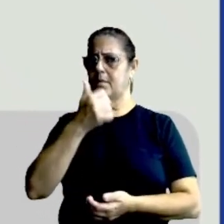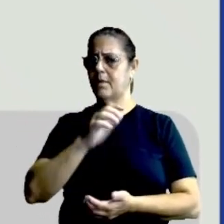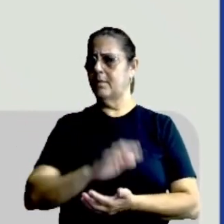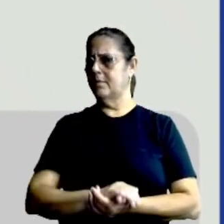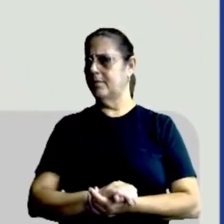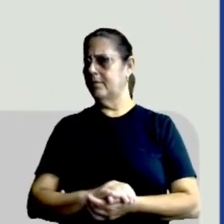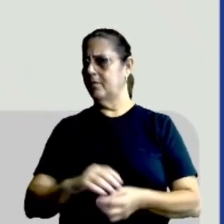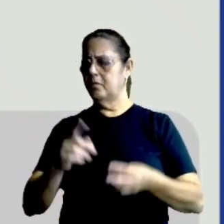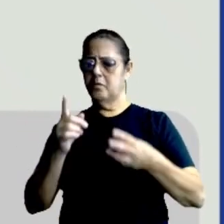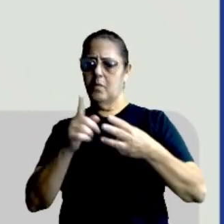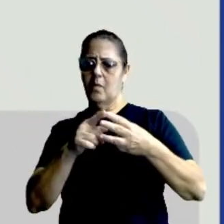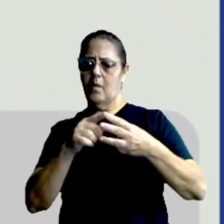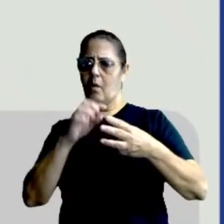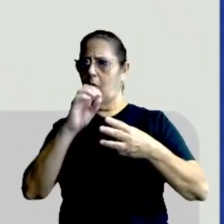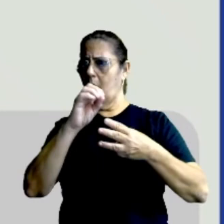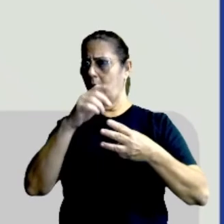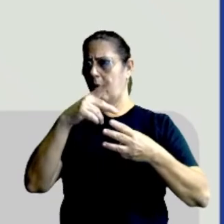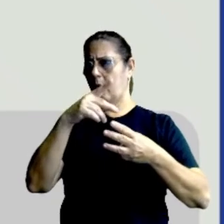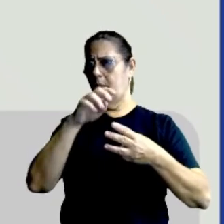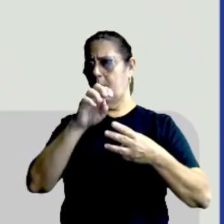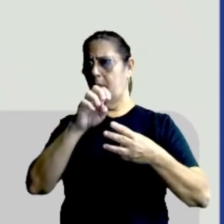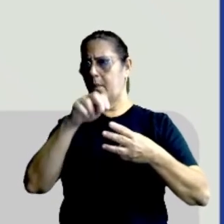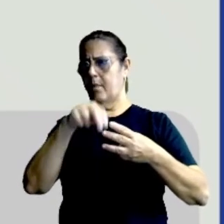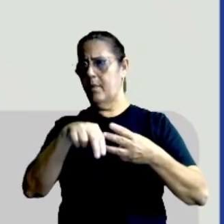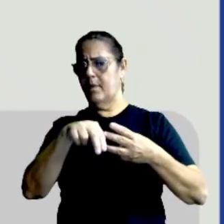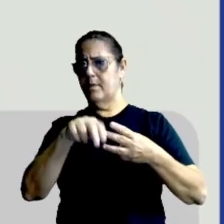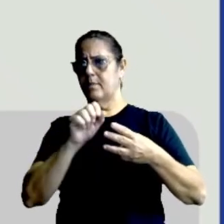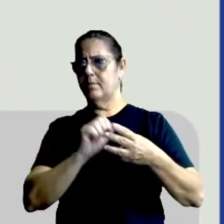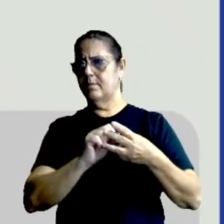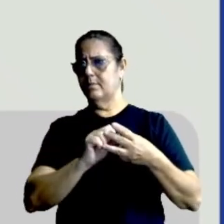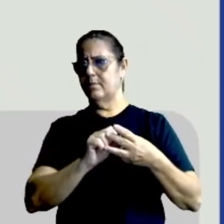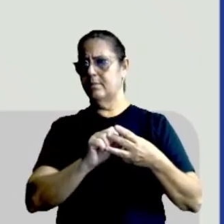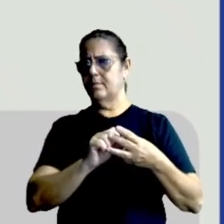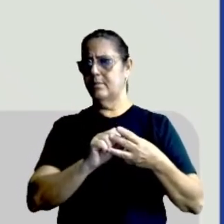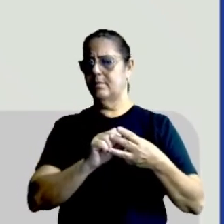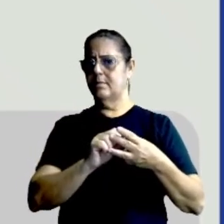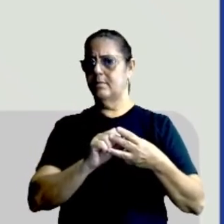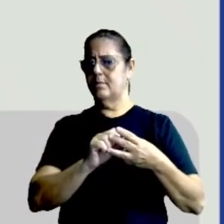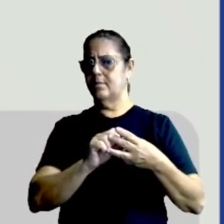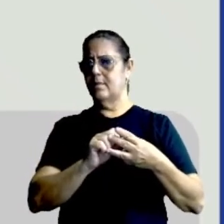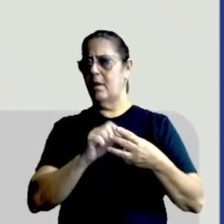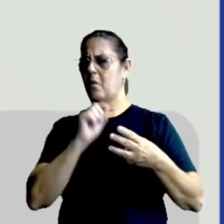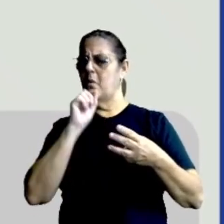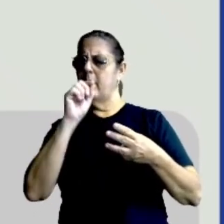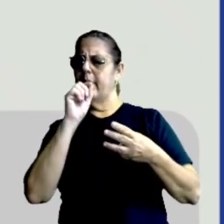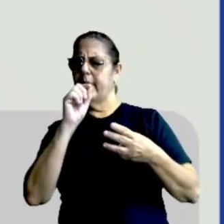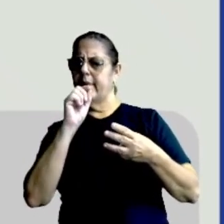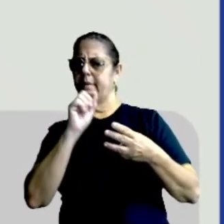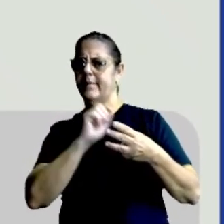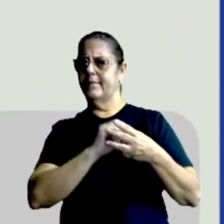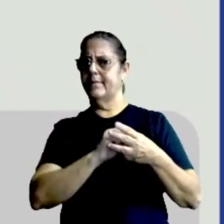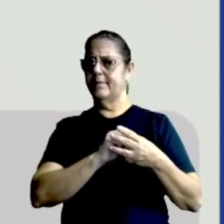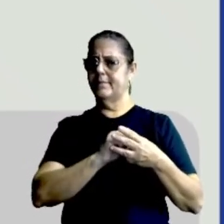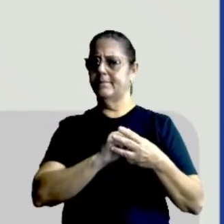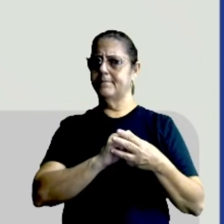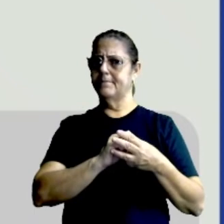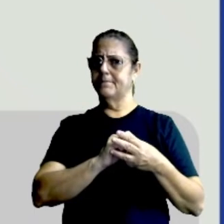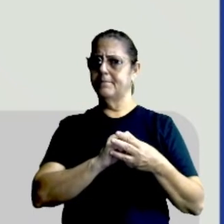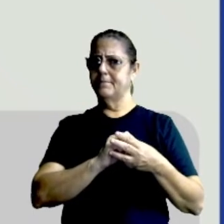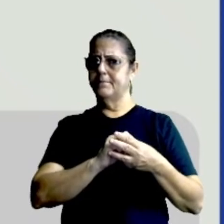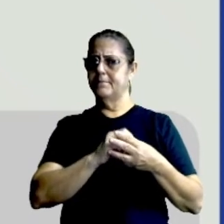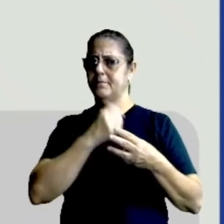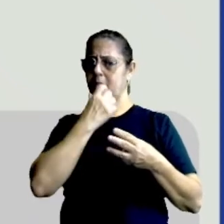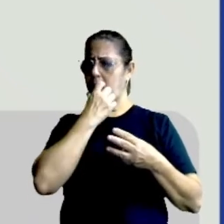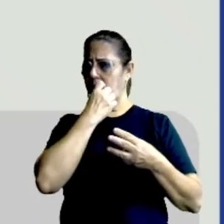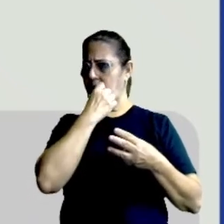questão ou bem você vai analisar aí ou bem Tem remédio é o que já que a